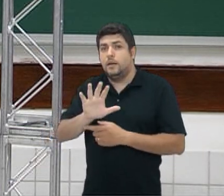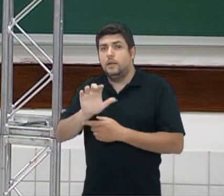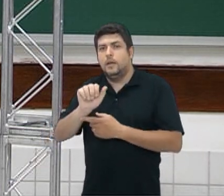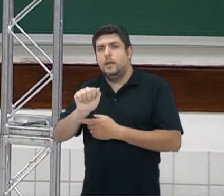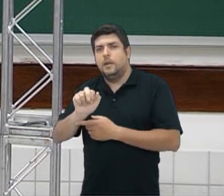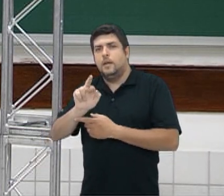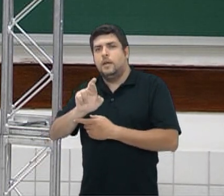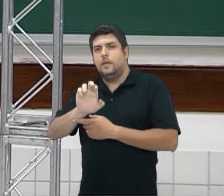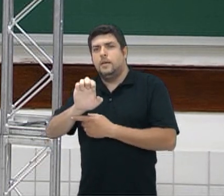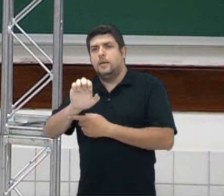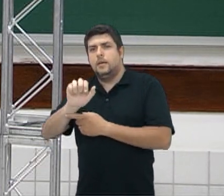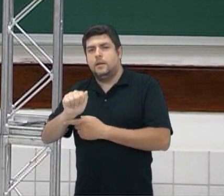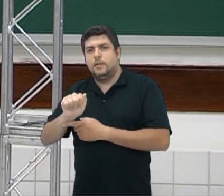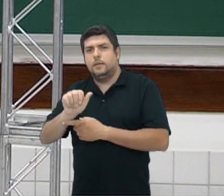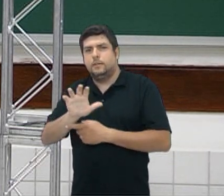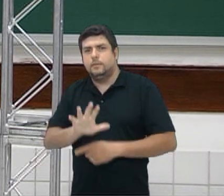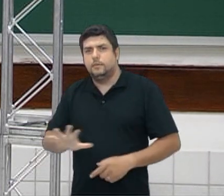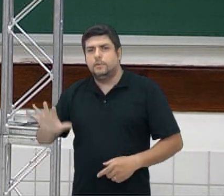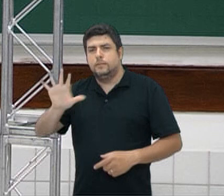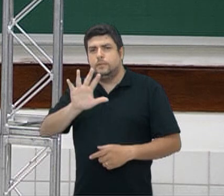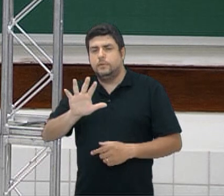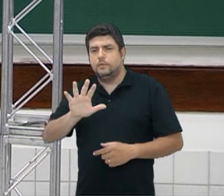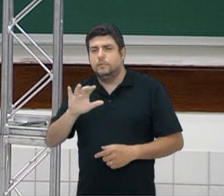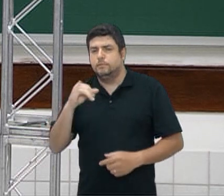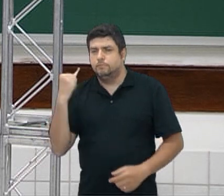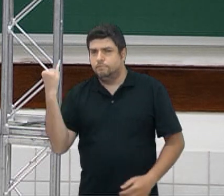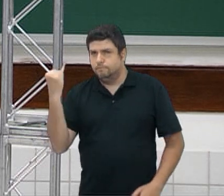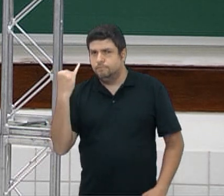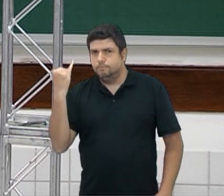são importantes. Primeiro,